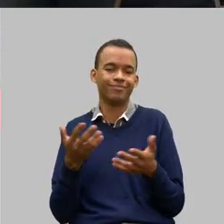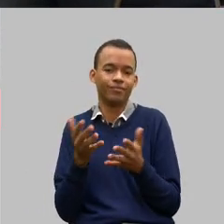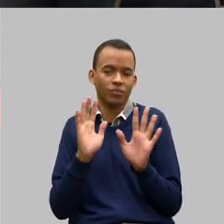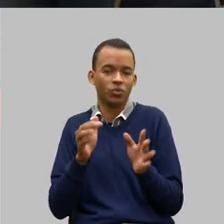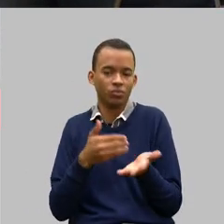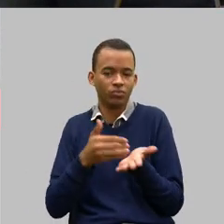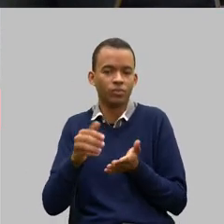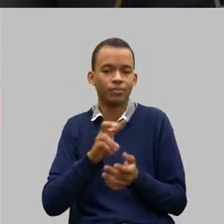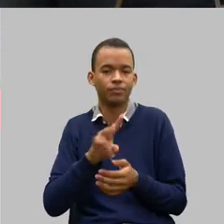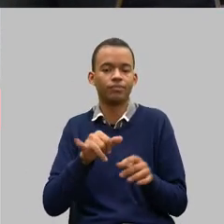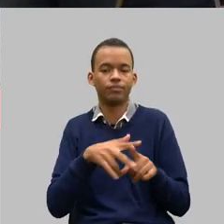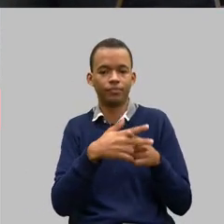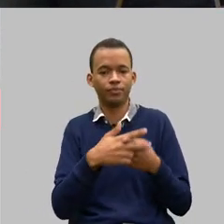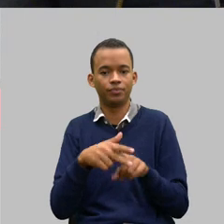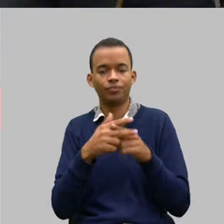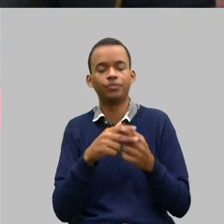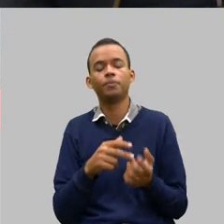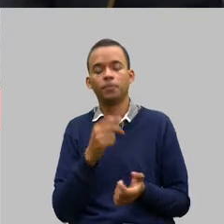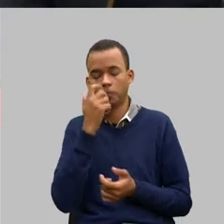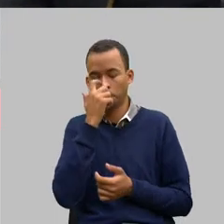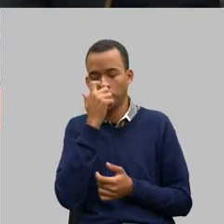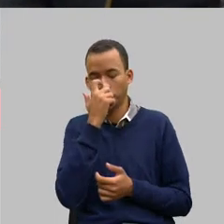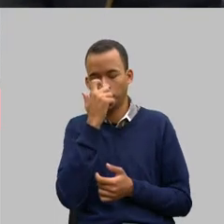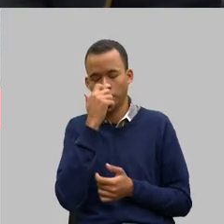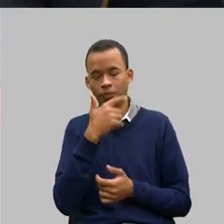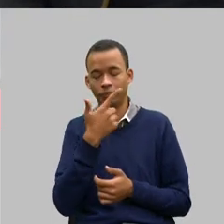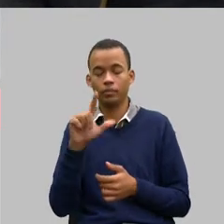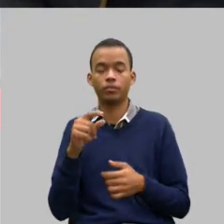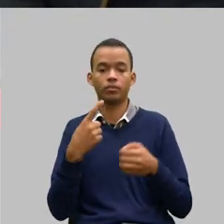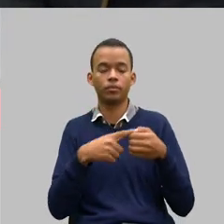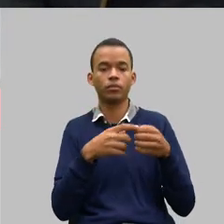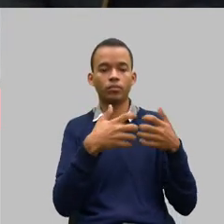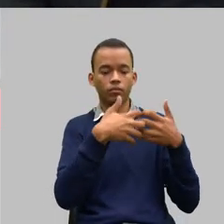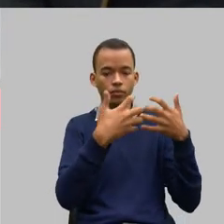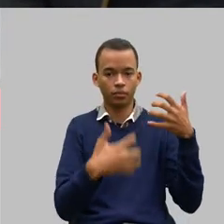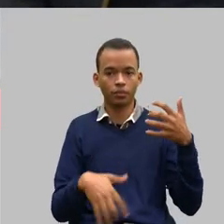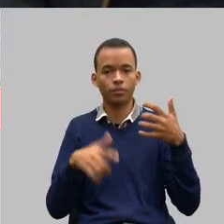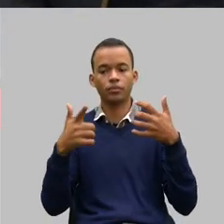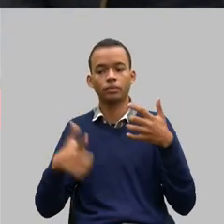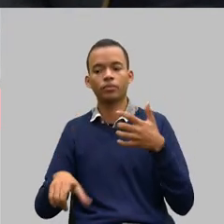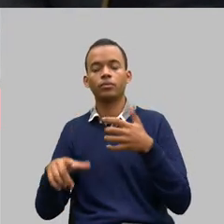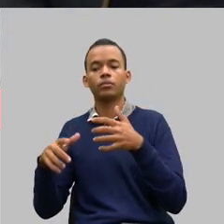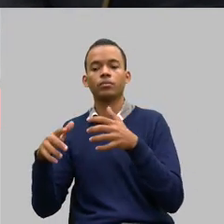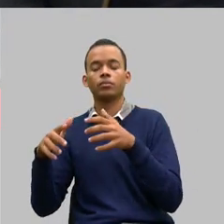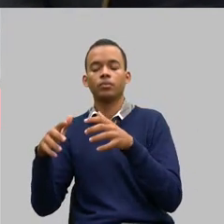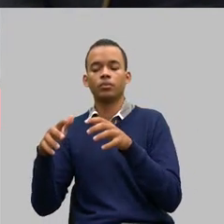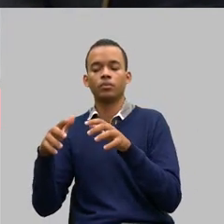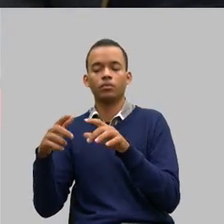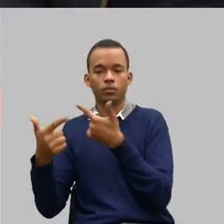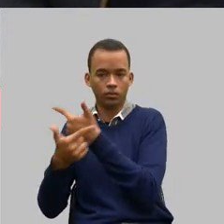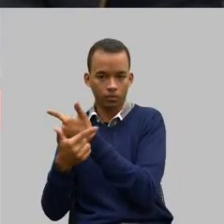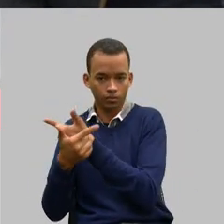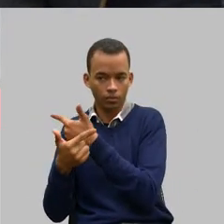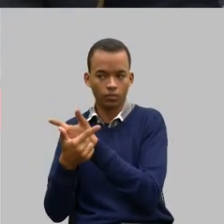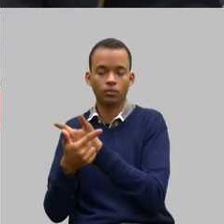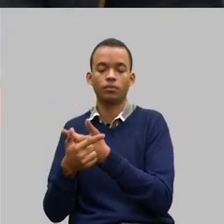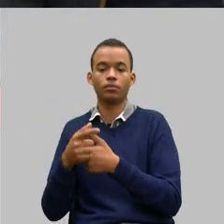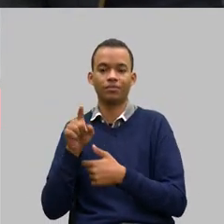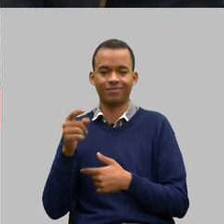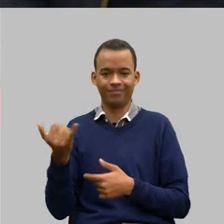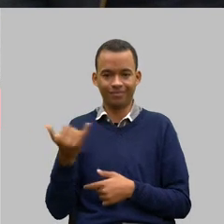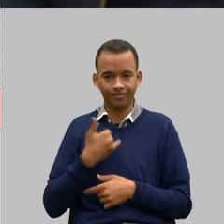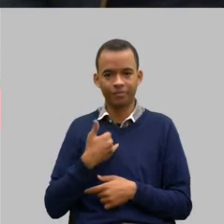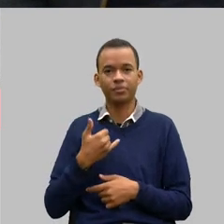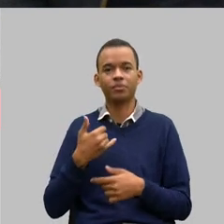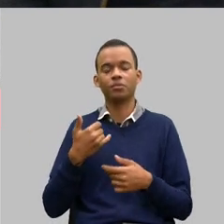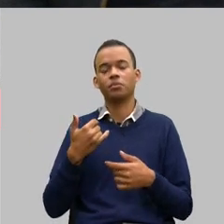e sobre Ouro Preto ouro branco e deputado Thiago Eh você me deu a oportunidade de trazer uma discussão importante porque